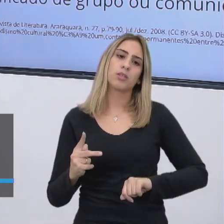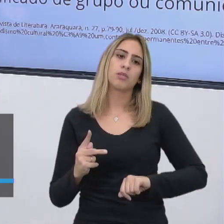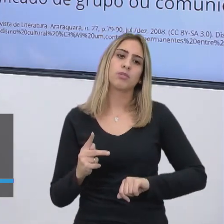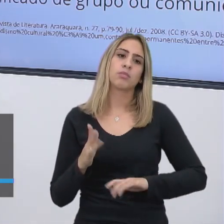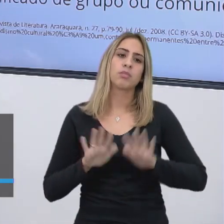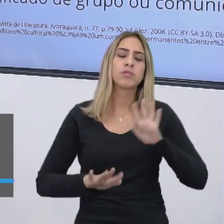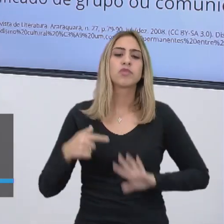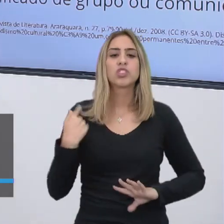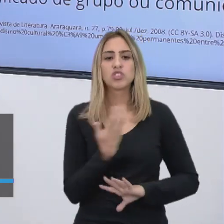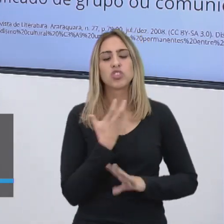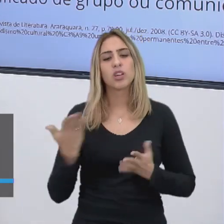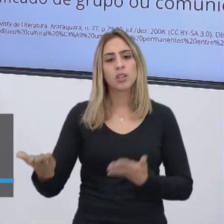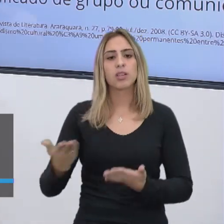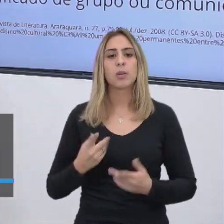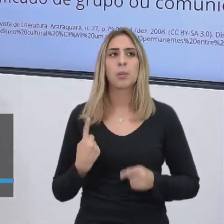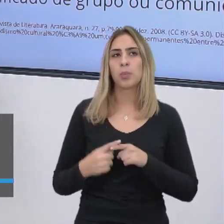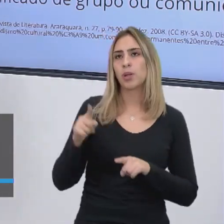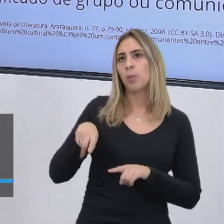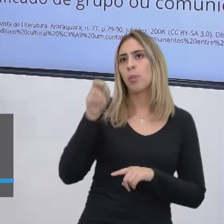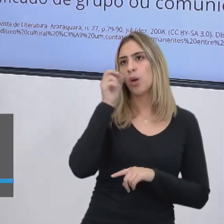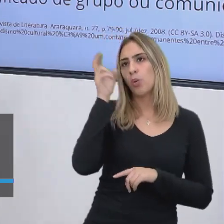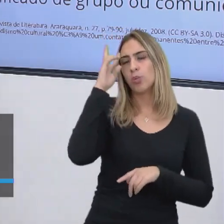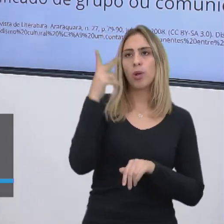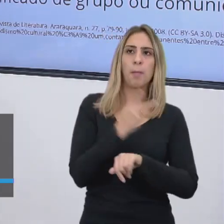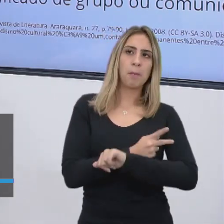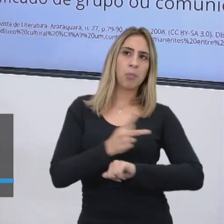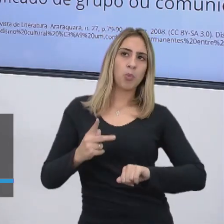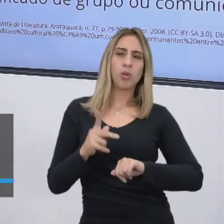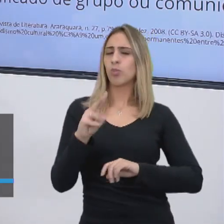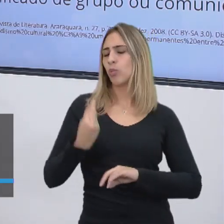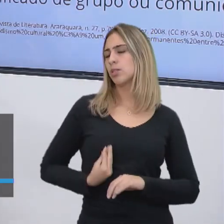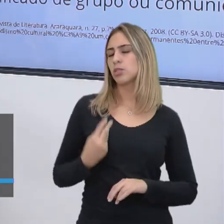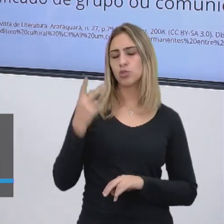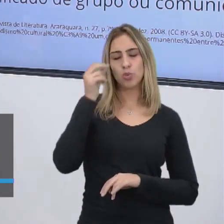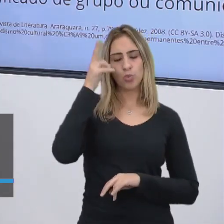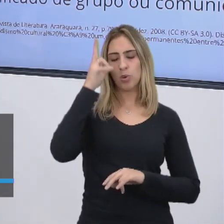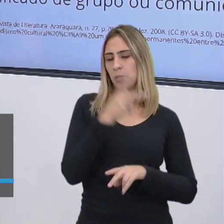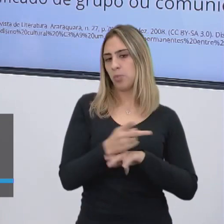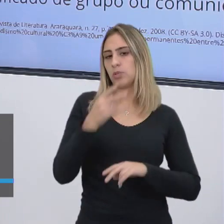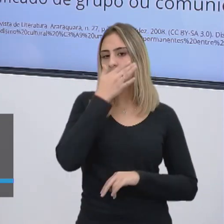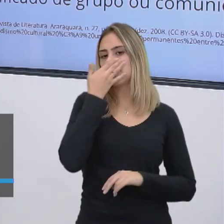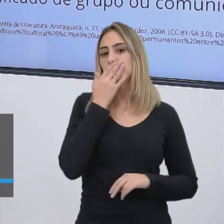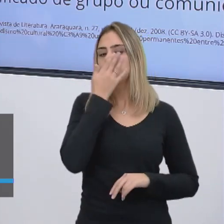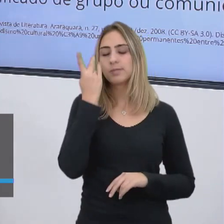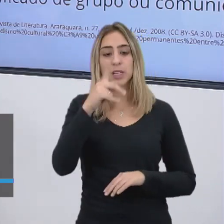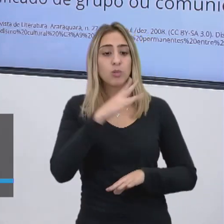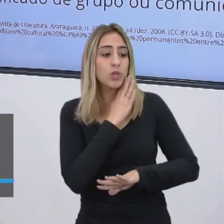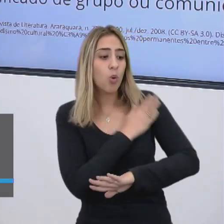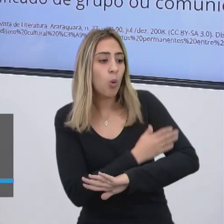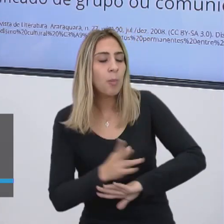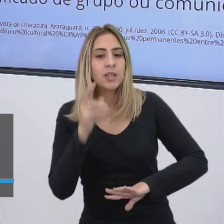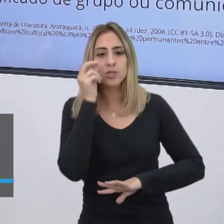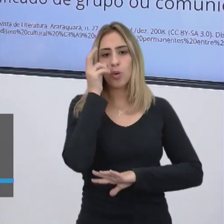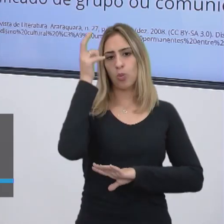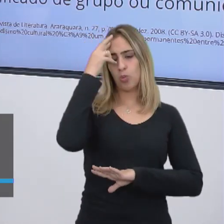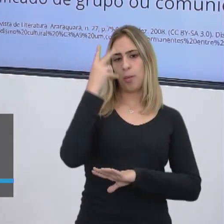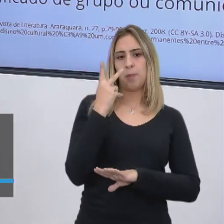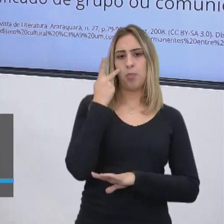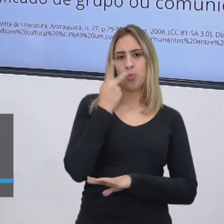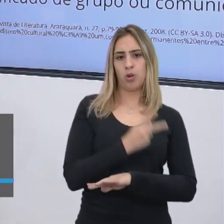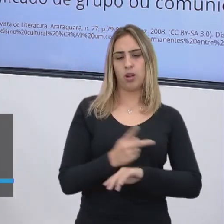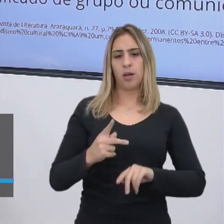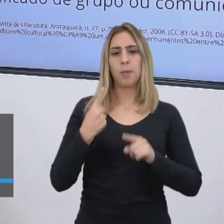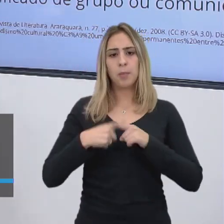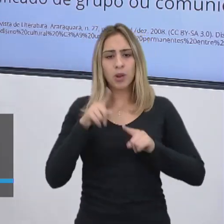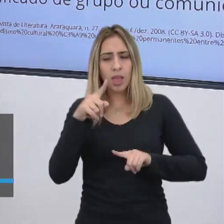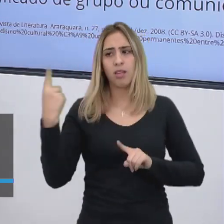vezes a gente quer trazer... Não, porque isso é uma cultura pura. Não existe cultura pura. Nem no seu princípio ela é uma cultura pura. Porque ela